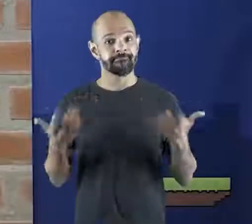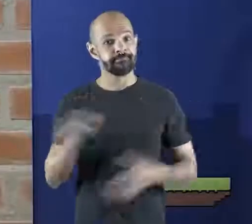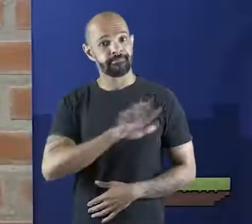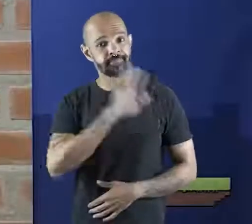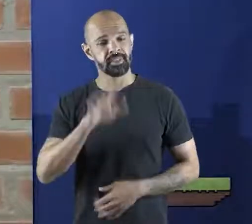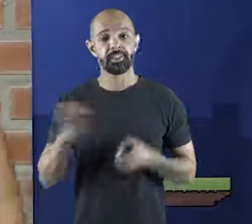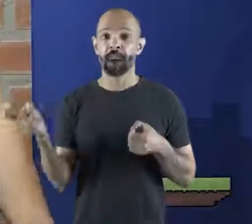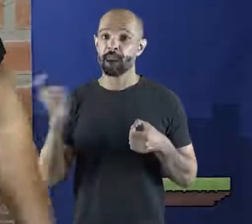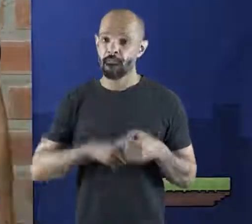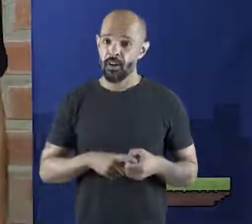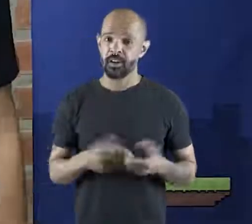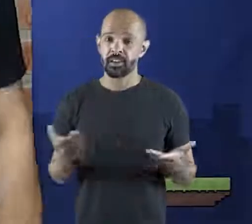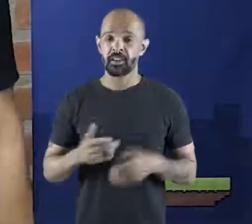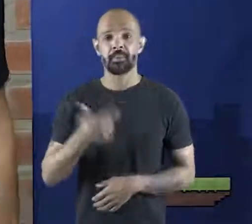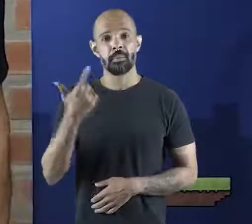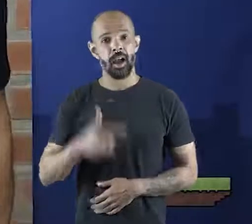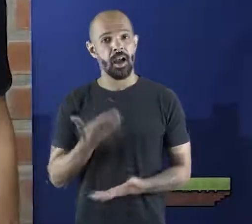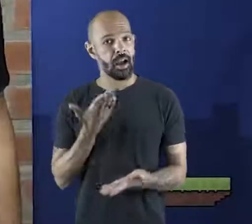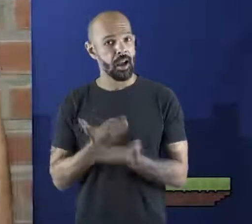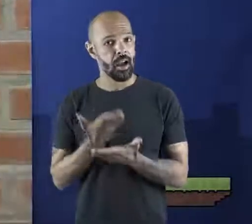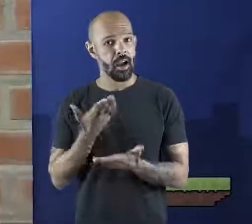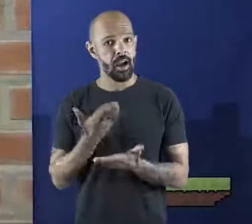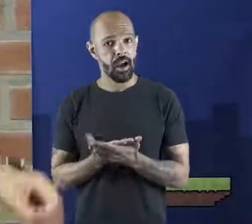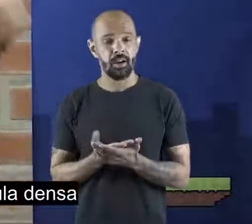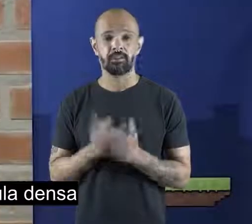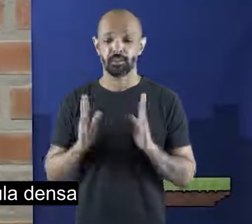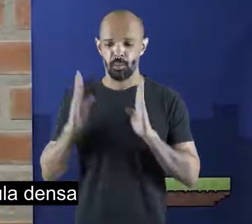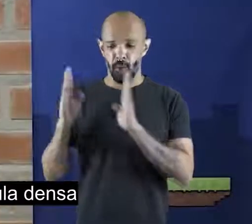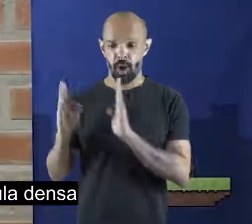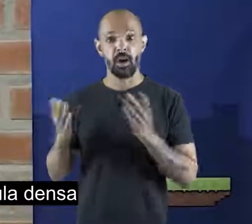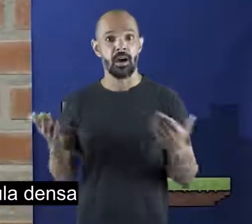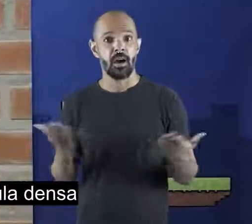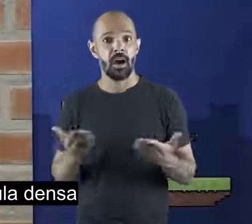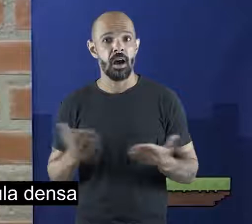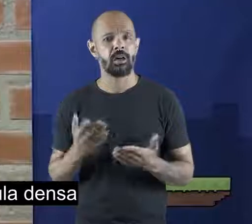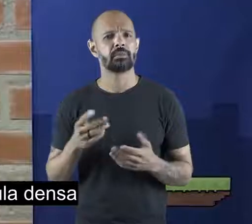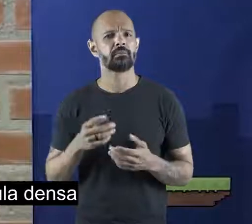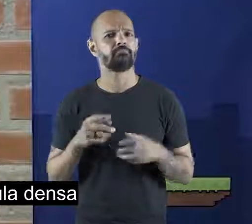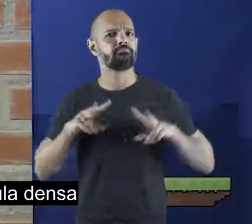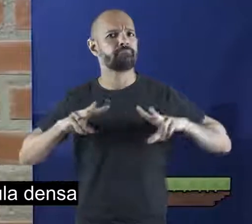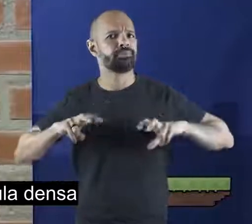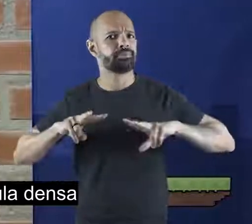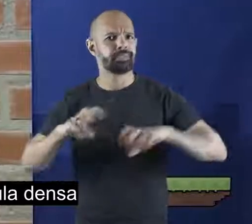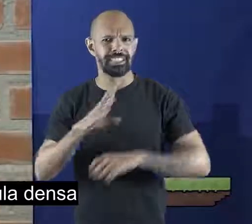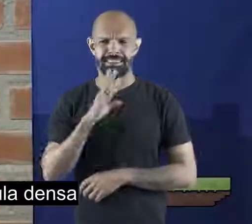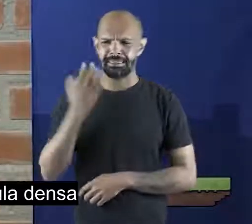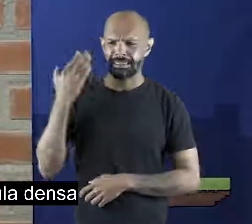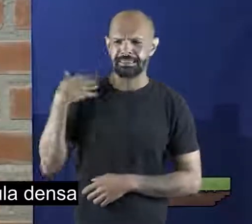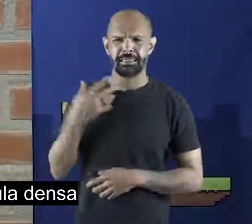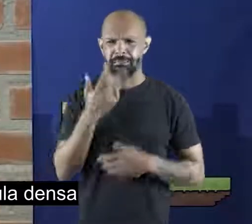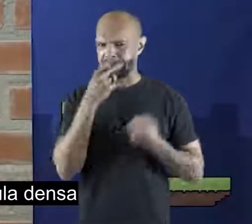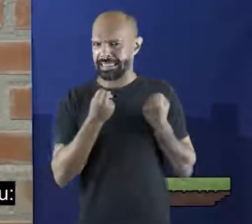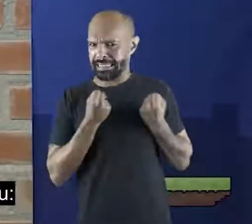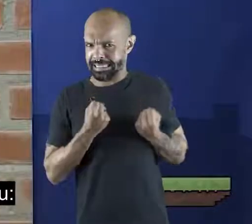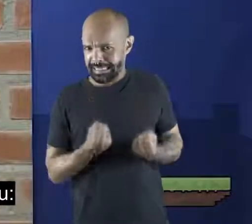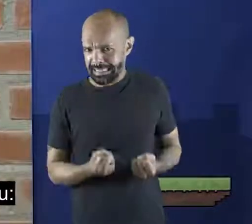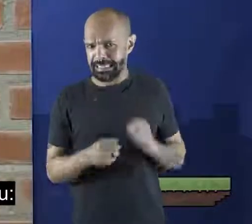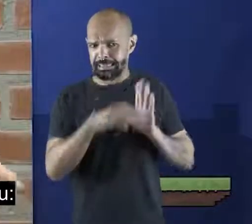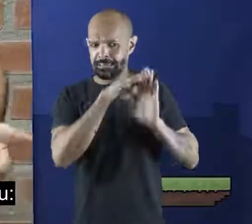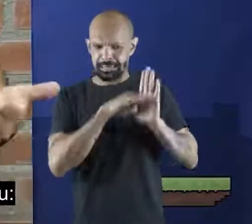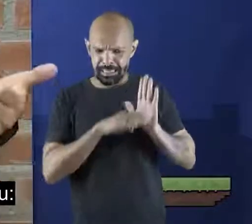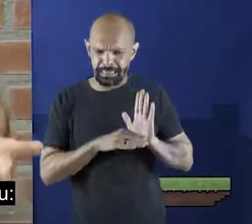Fala pessoal, estamos de volta aqui para mais uma nova aula nossa, mais um bloco, né? E agora nós vamos explorar, depois daquela aula um pouco mais densa que